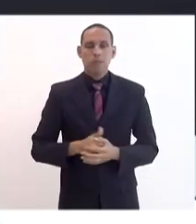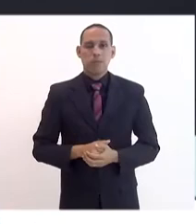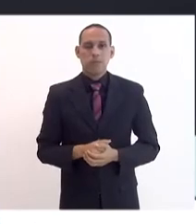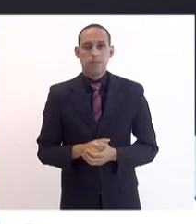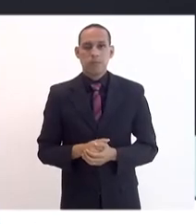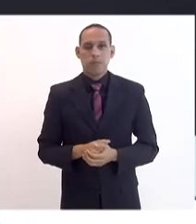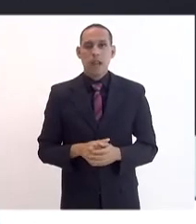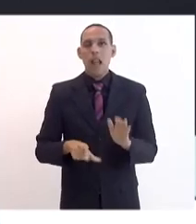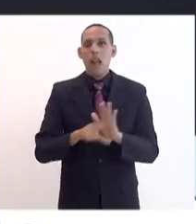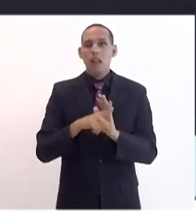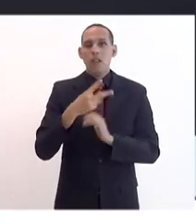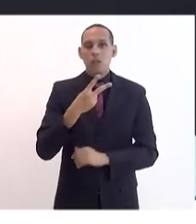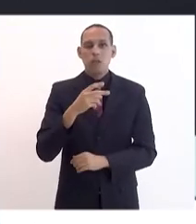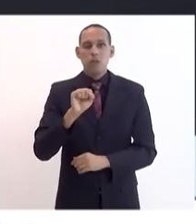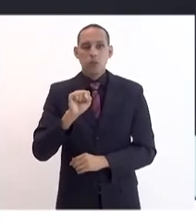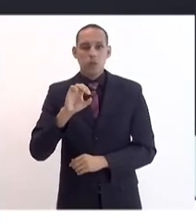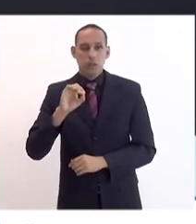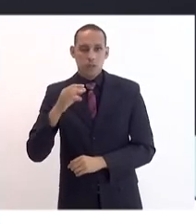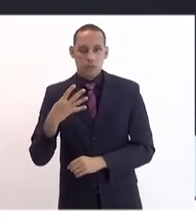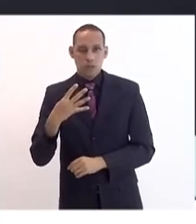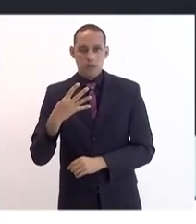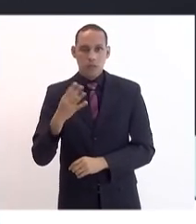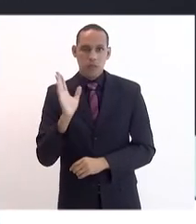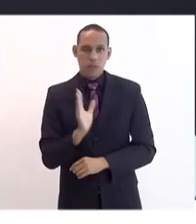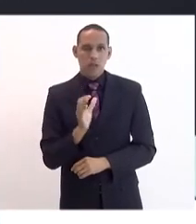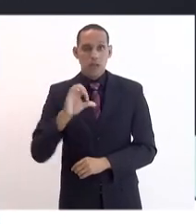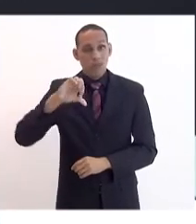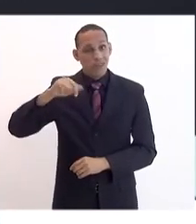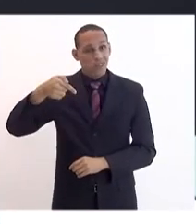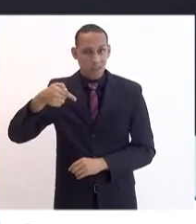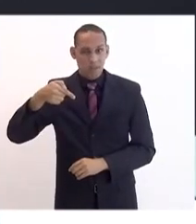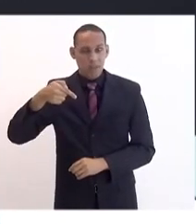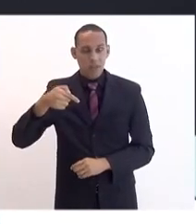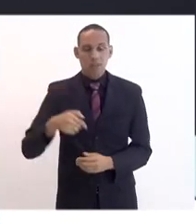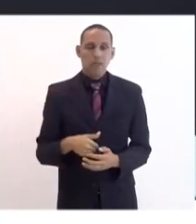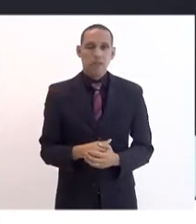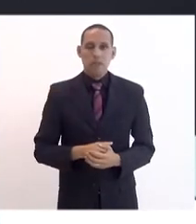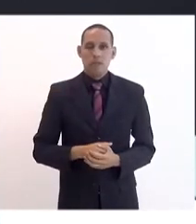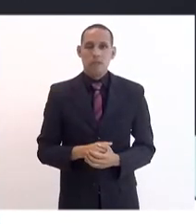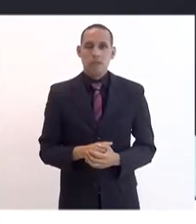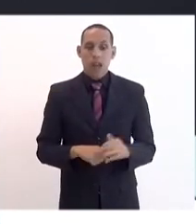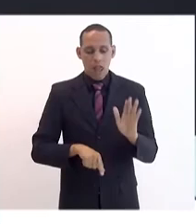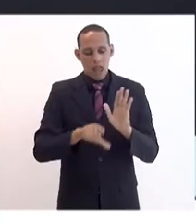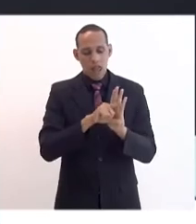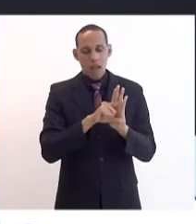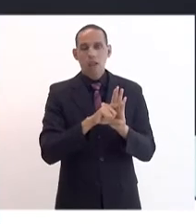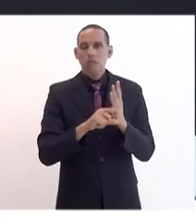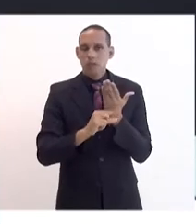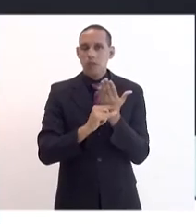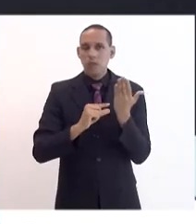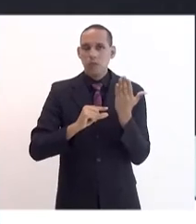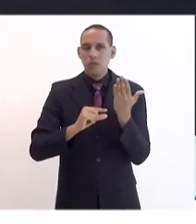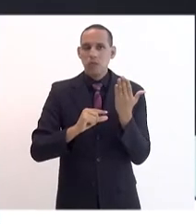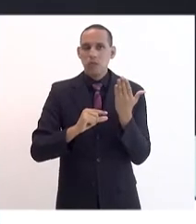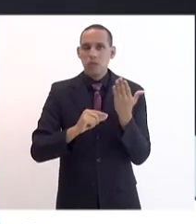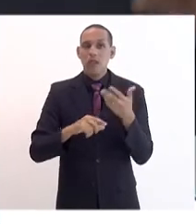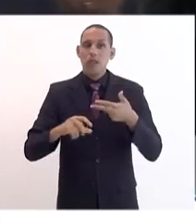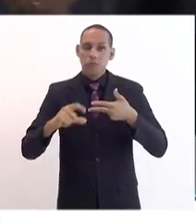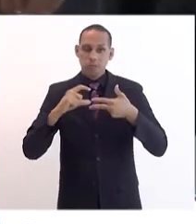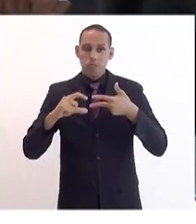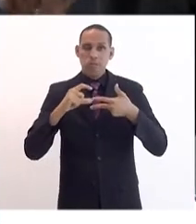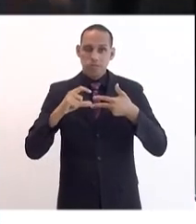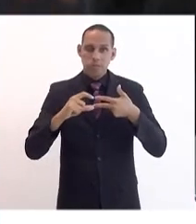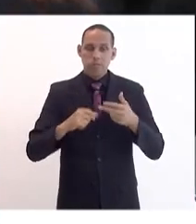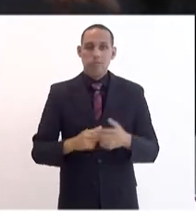A Lei 2804, de 97, é uma lei de autoria do Poder